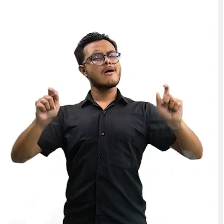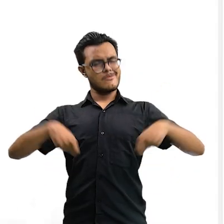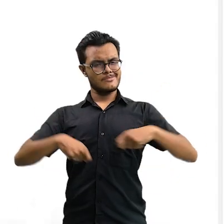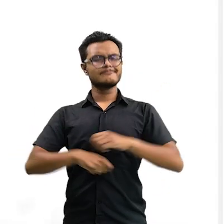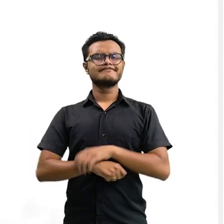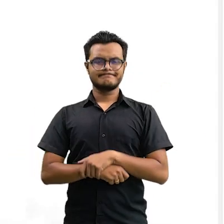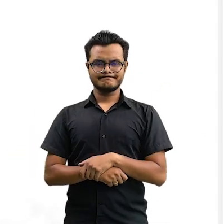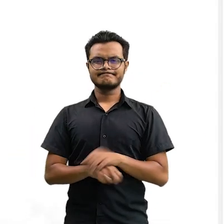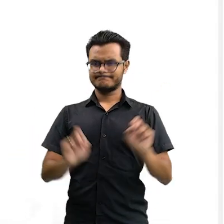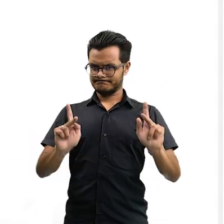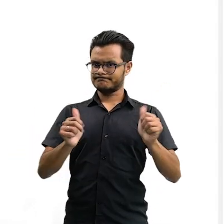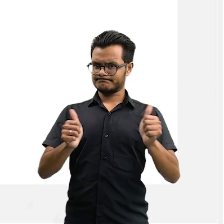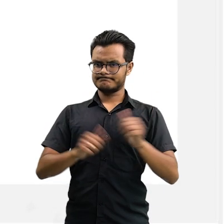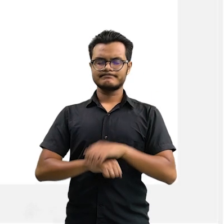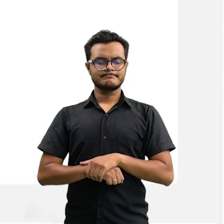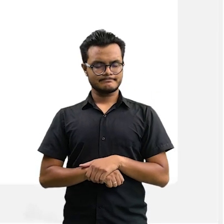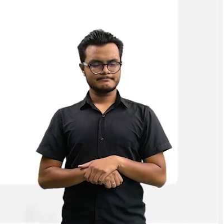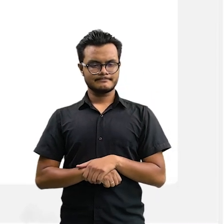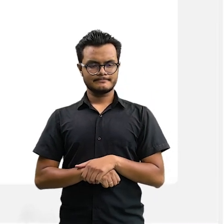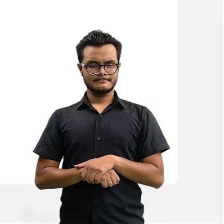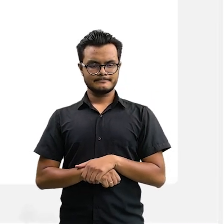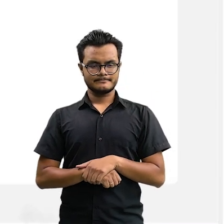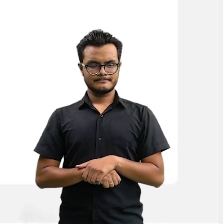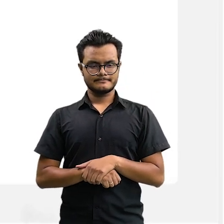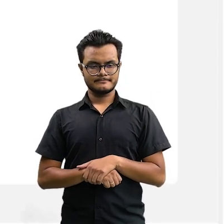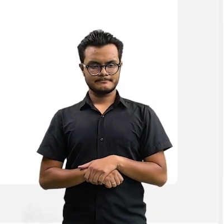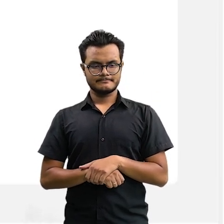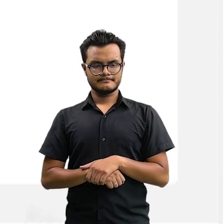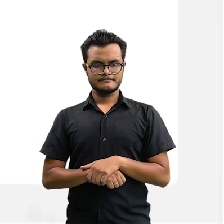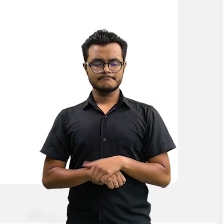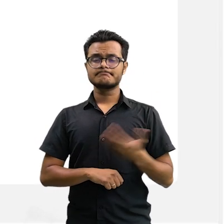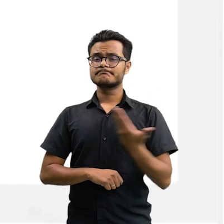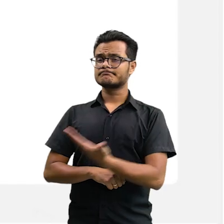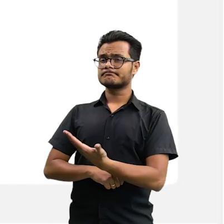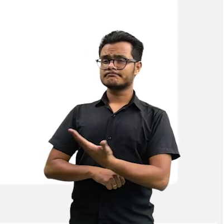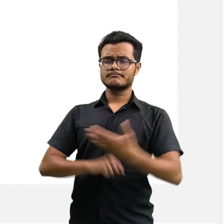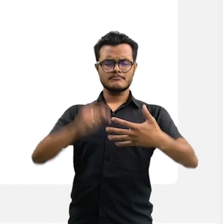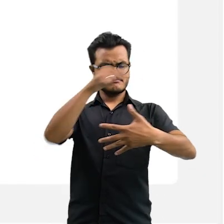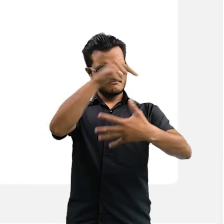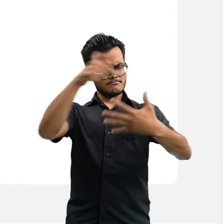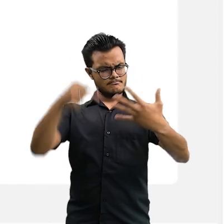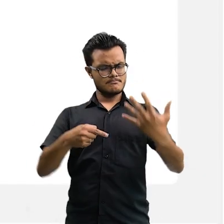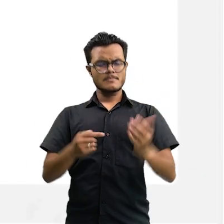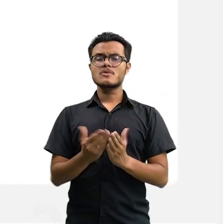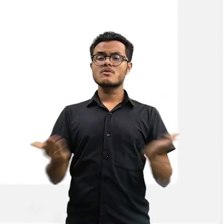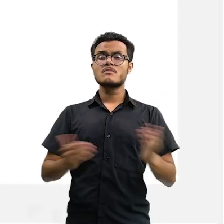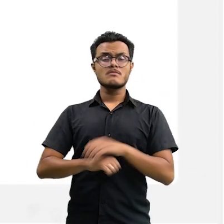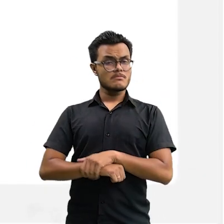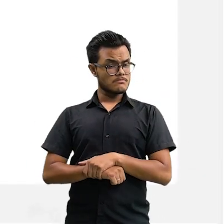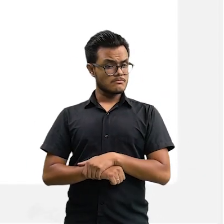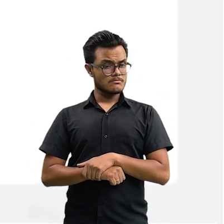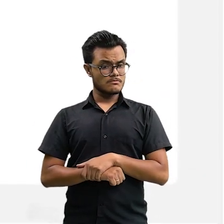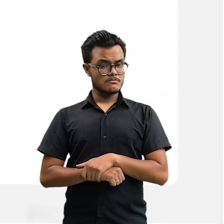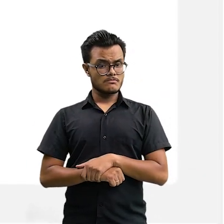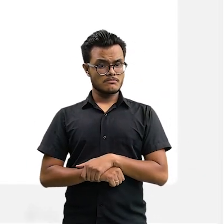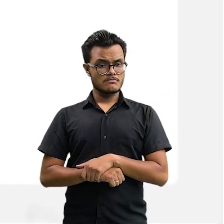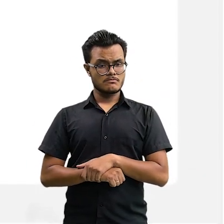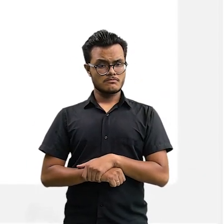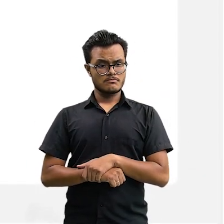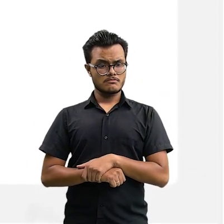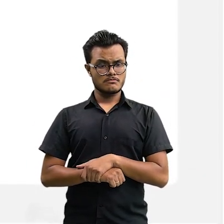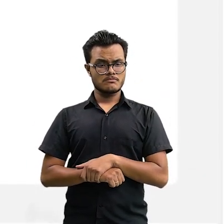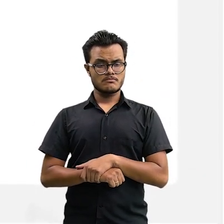corpo. Beleza? Bora lá, então. Aqui as nossas alternativas. A hemoglobina é uma proteína de transporte? Sim,